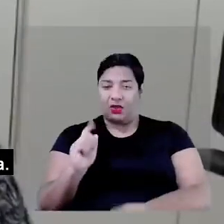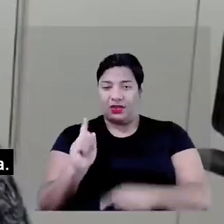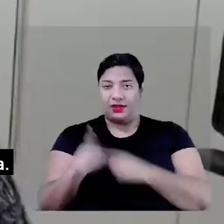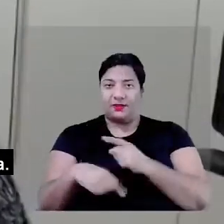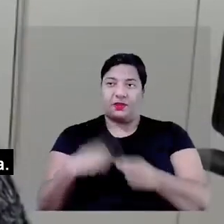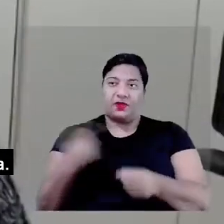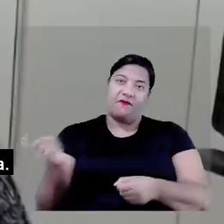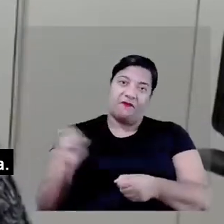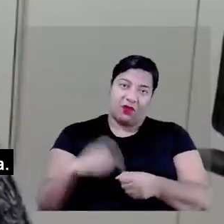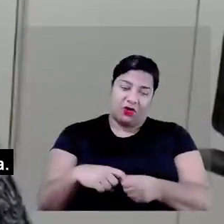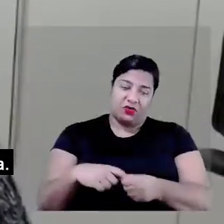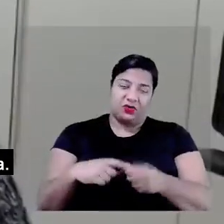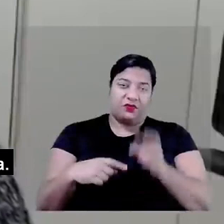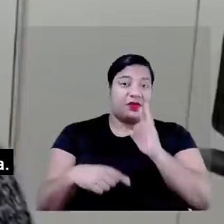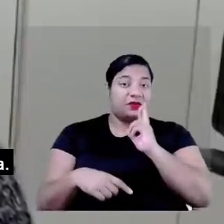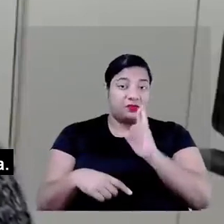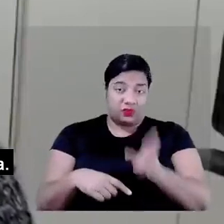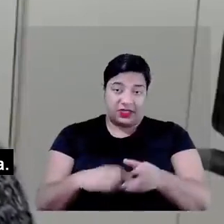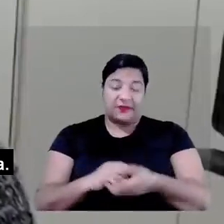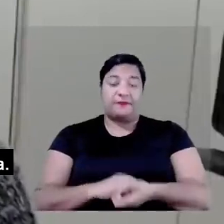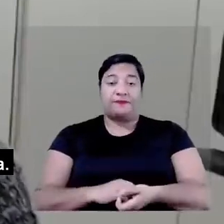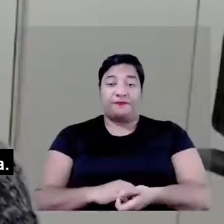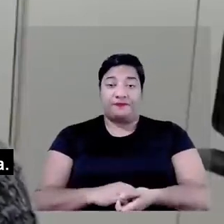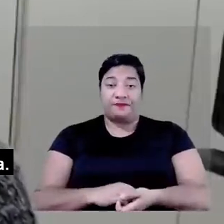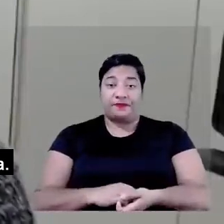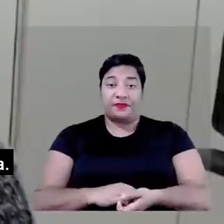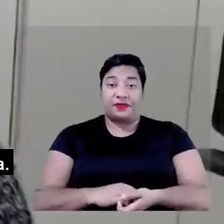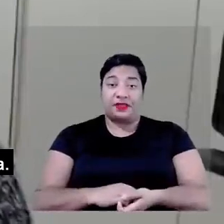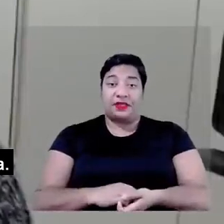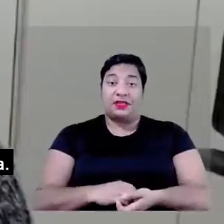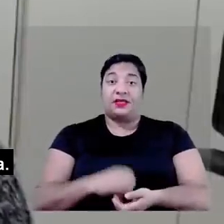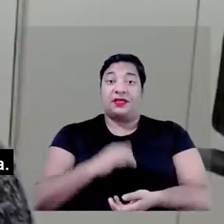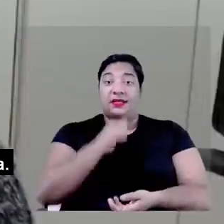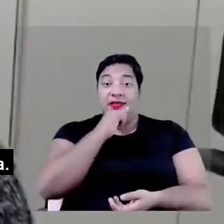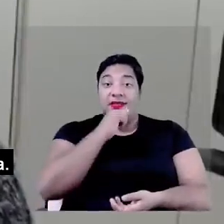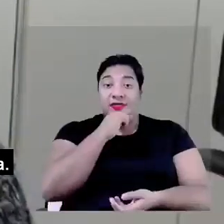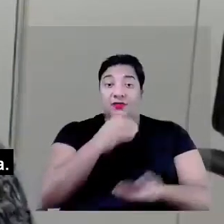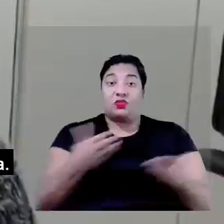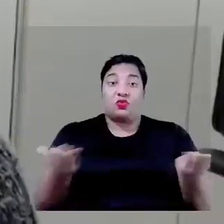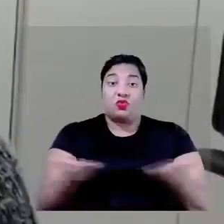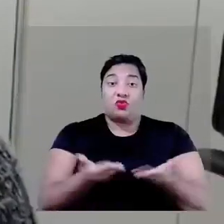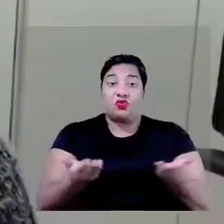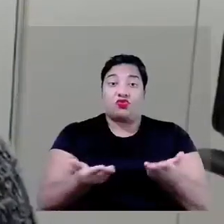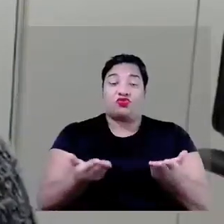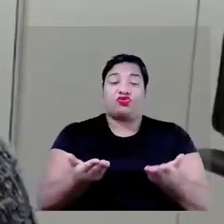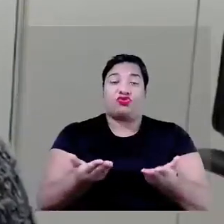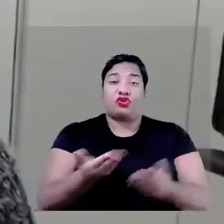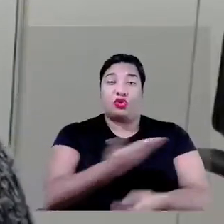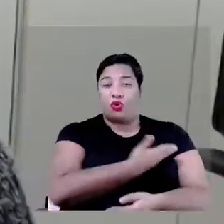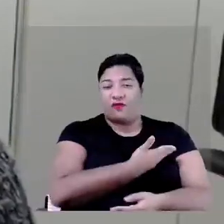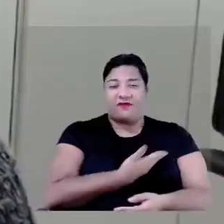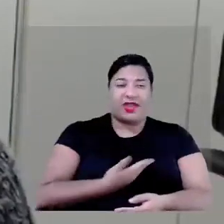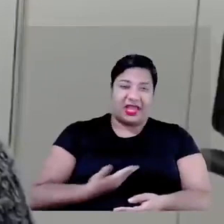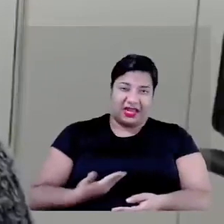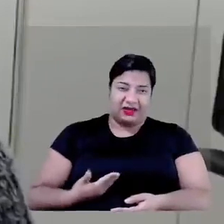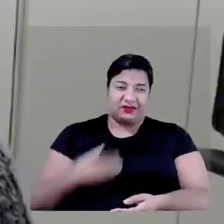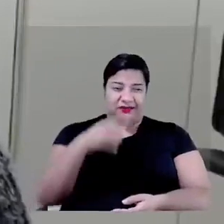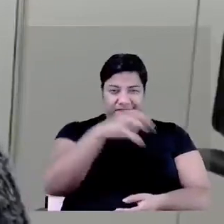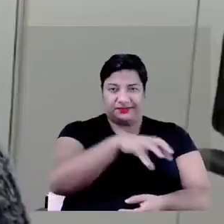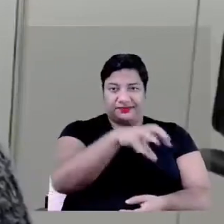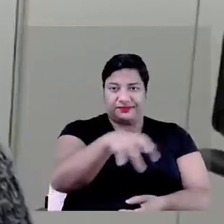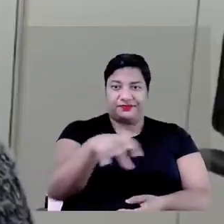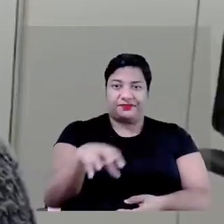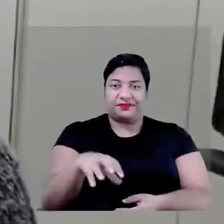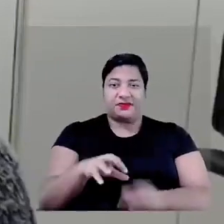bem complexa. Eu acho que a realidade dos órgãos públicos no país ela é muito variada. Então, a gente vê, por